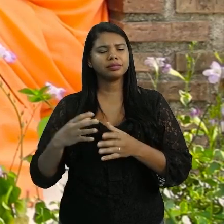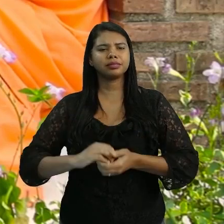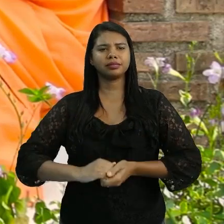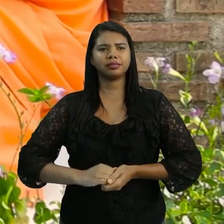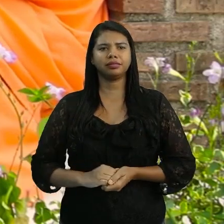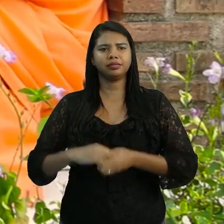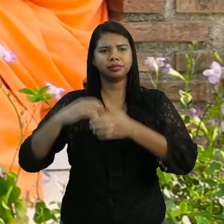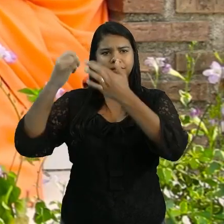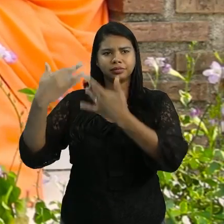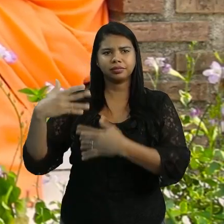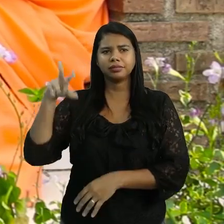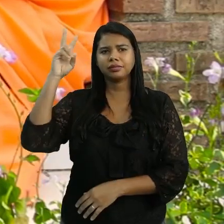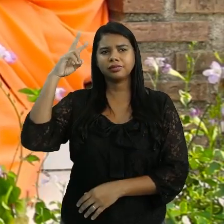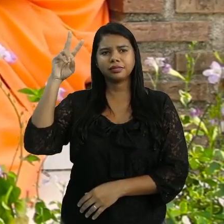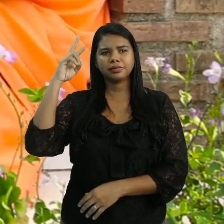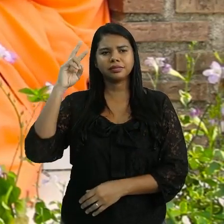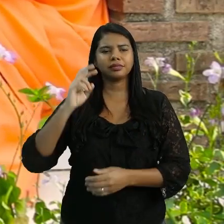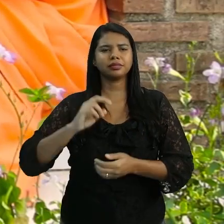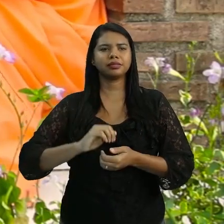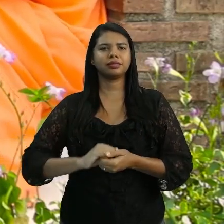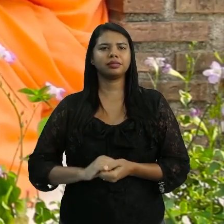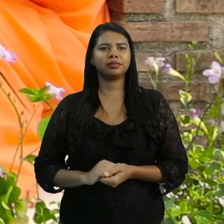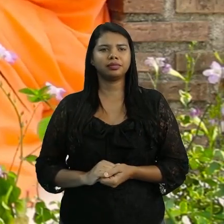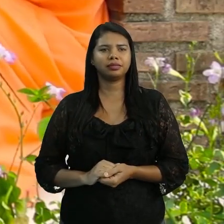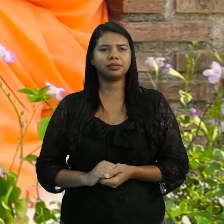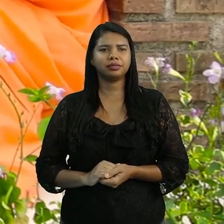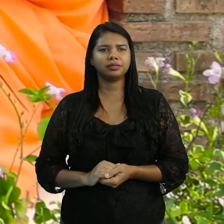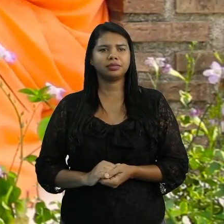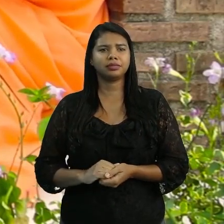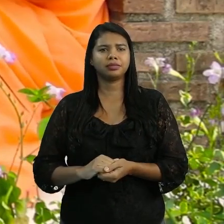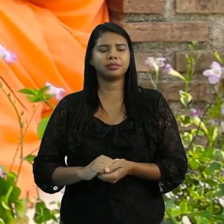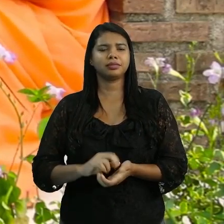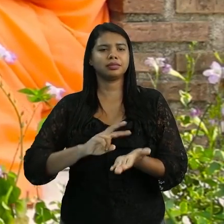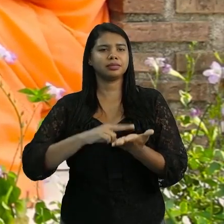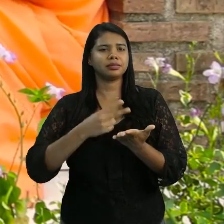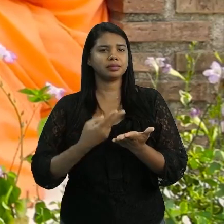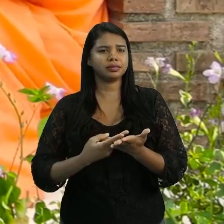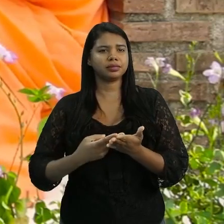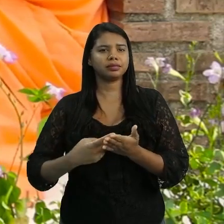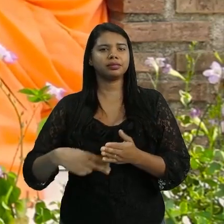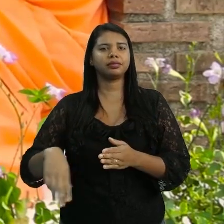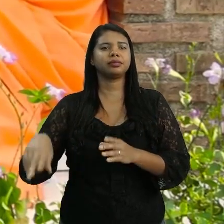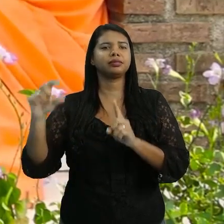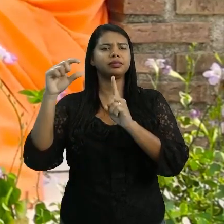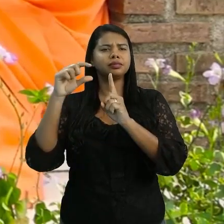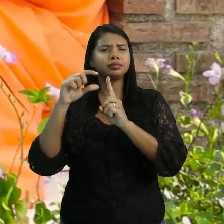fato é dentro de uma filosofia, né? Não há essa ideia de religiosidade tal qual seria no Ocidente?